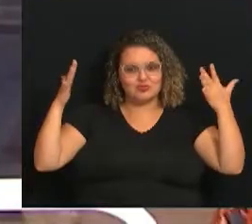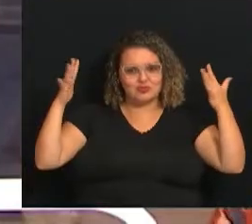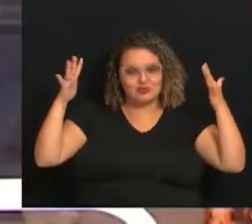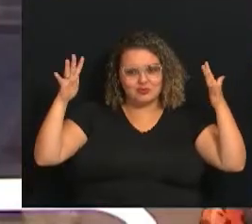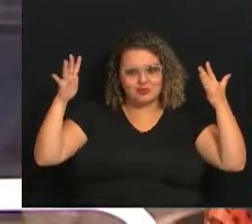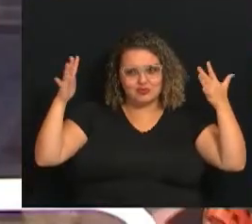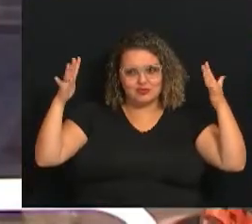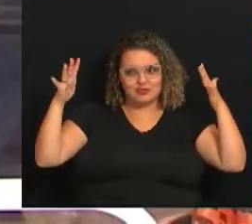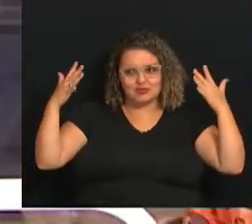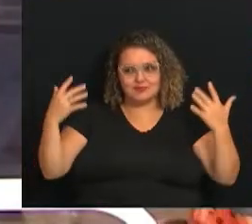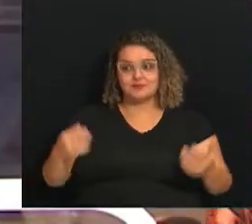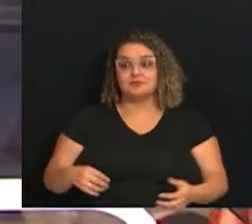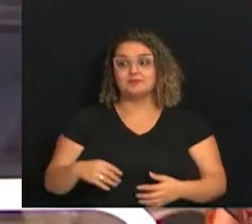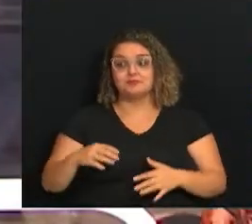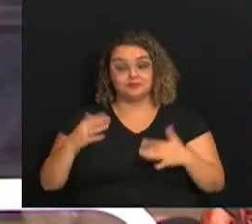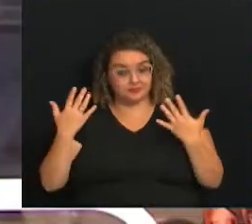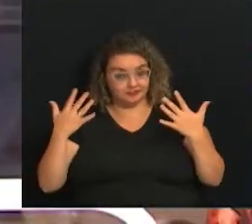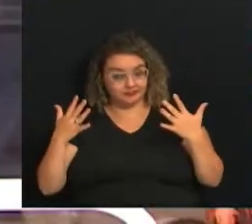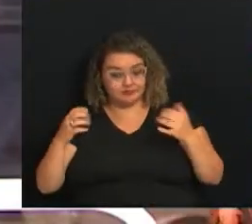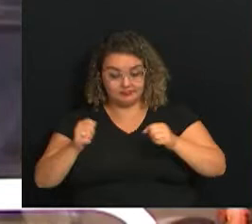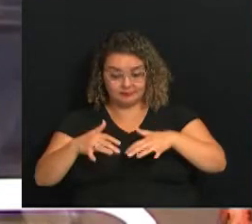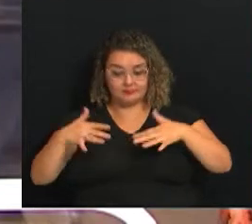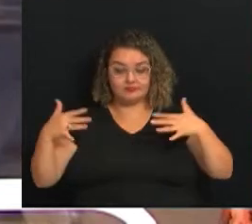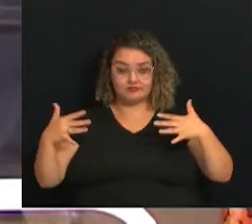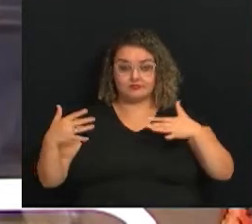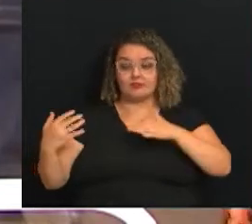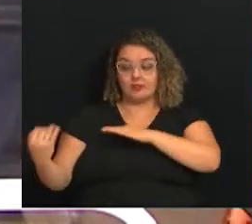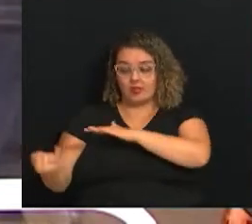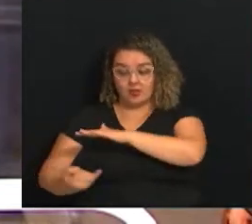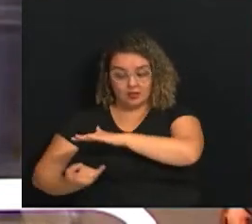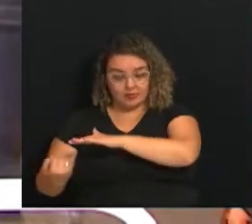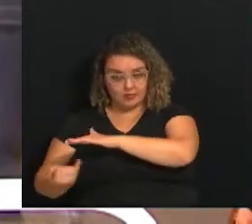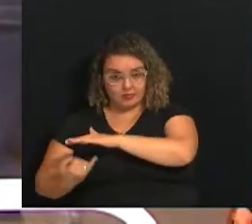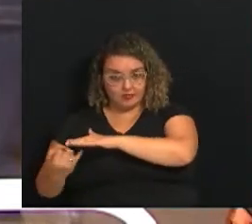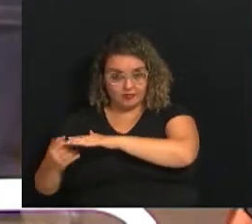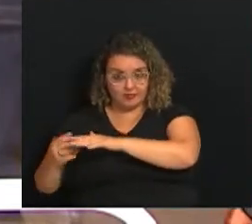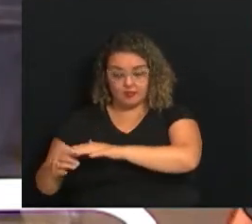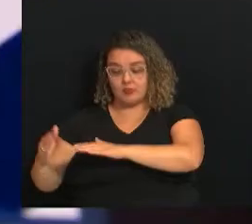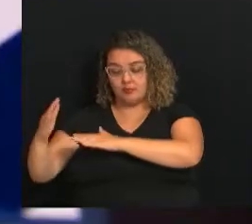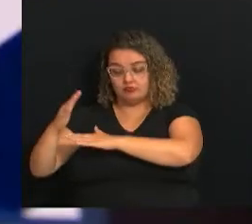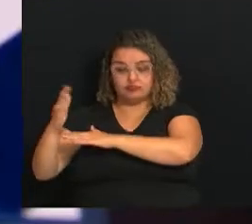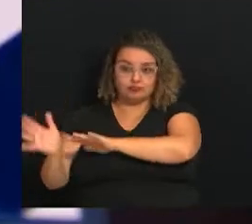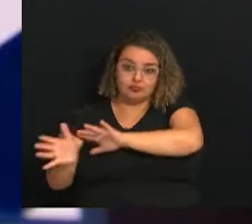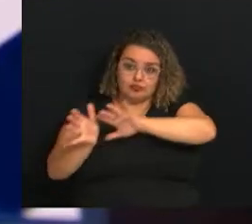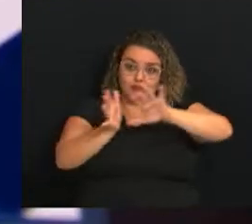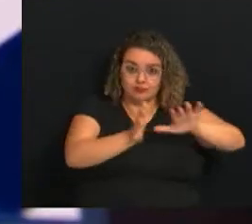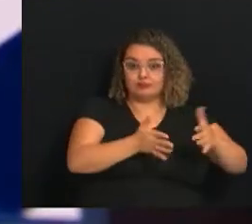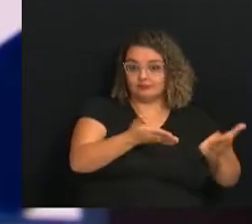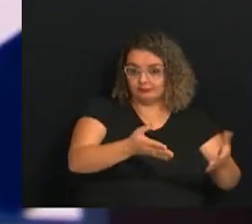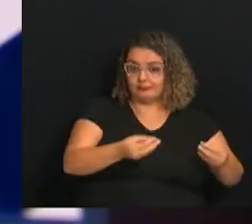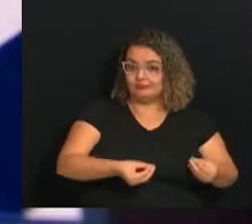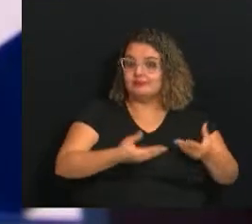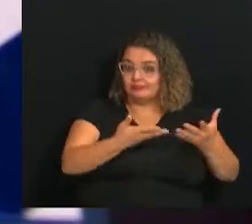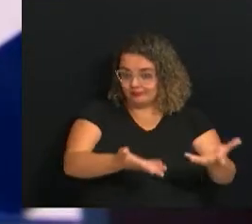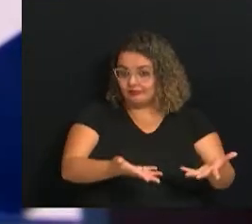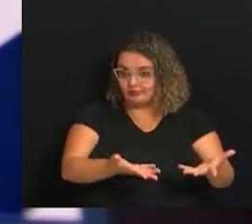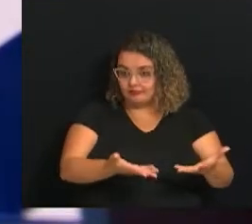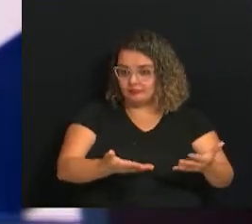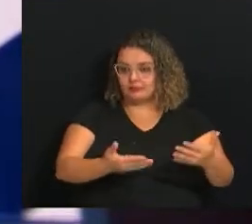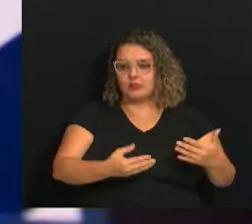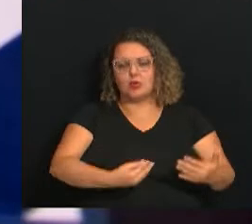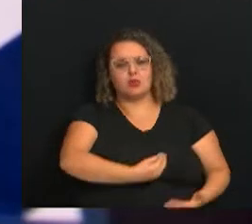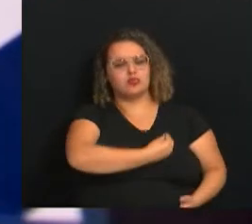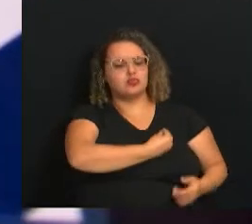A solenidade, feita de maneira informal, fora das dependências da Câmara, homenageou a longa trajetória do